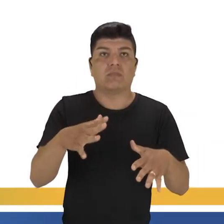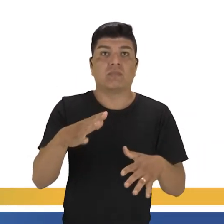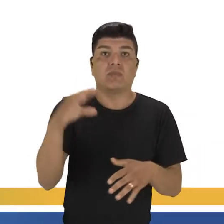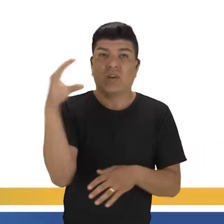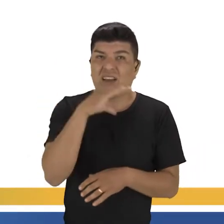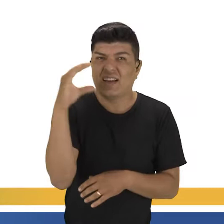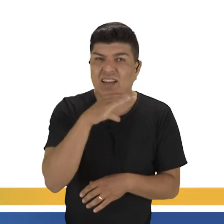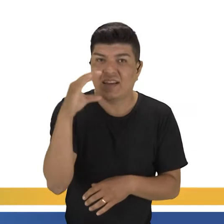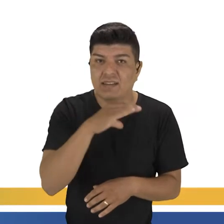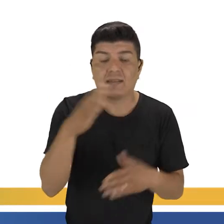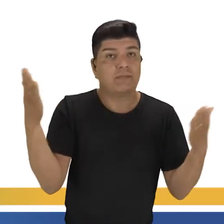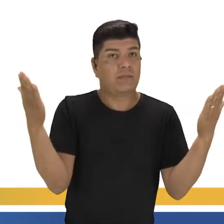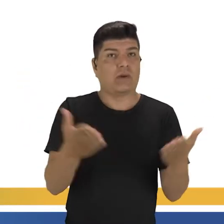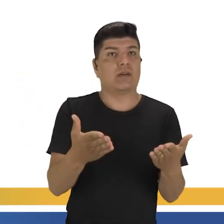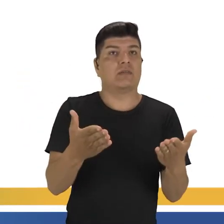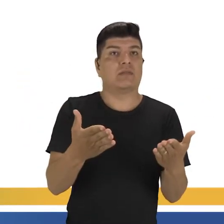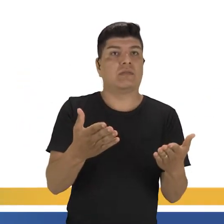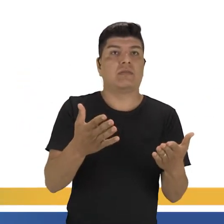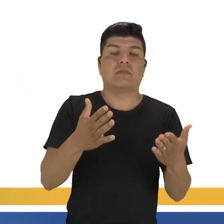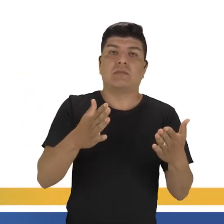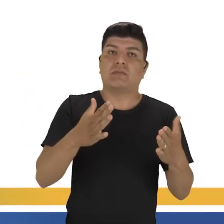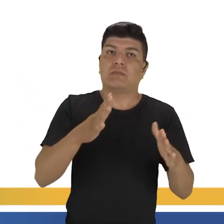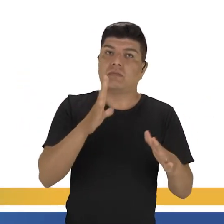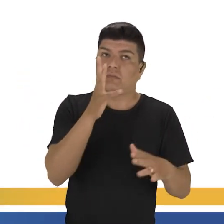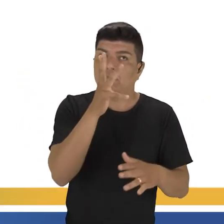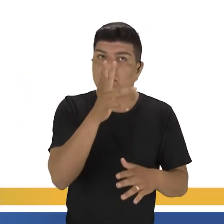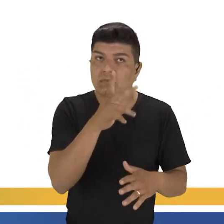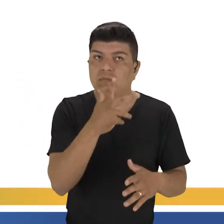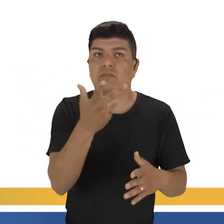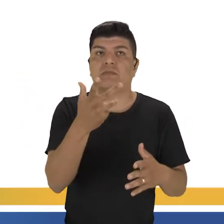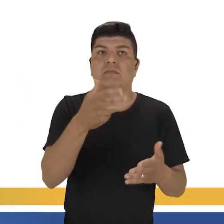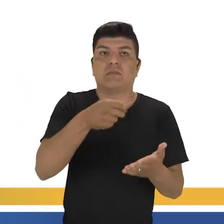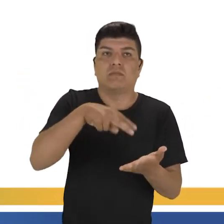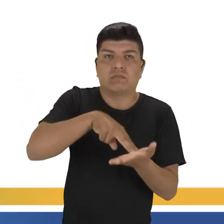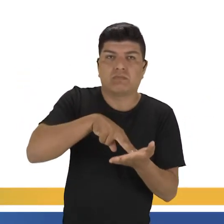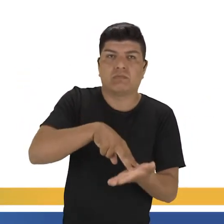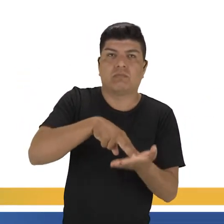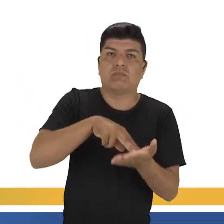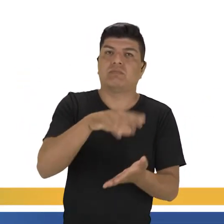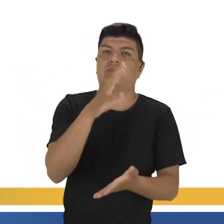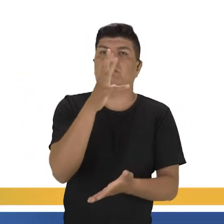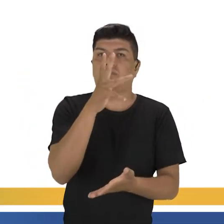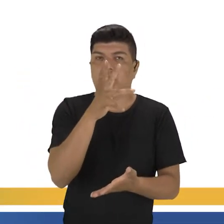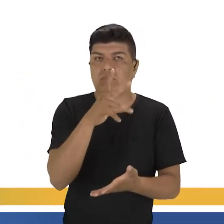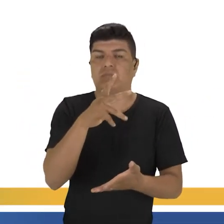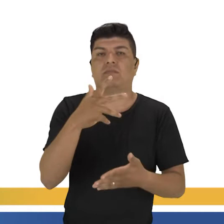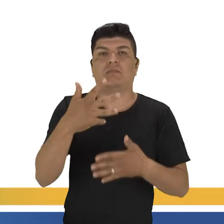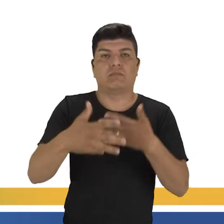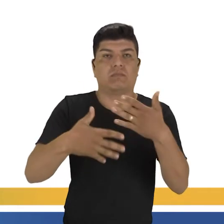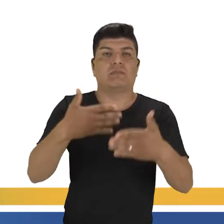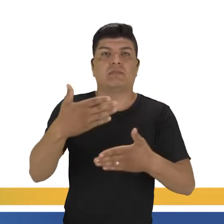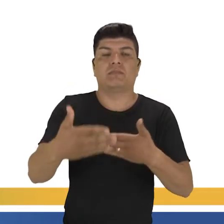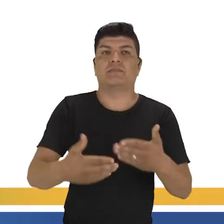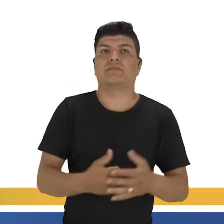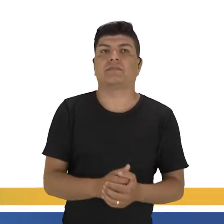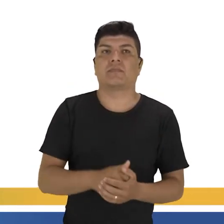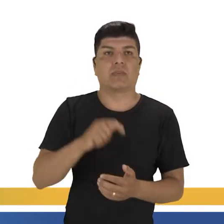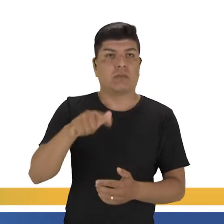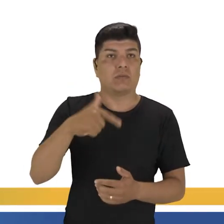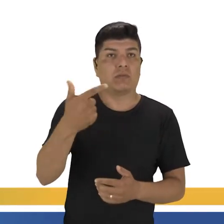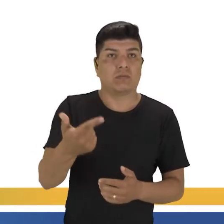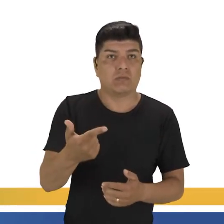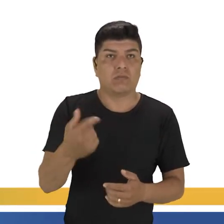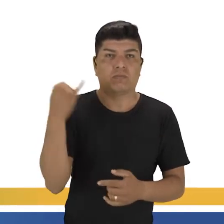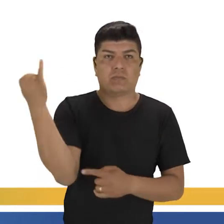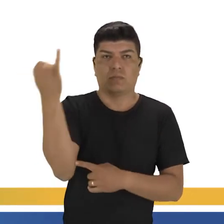urgente, instantâneo, lento, sustentado, demorado e prolongado. Outro fator